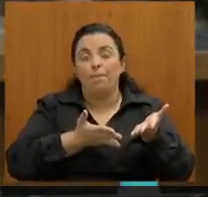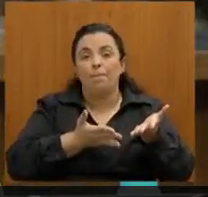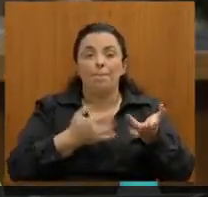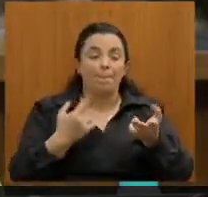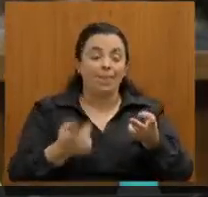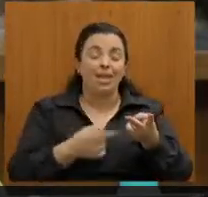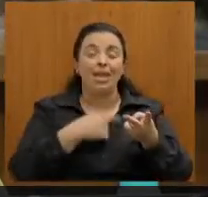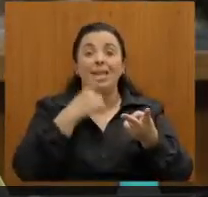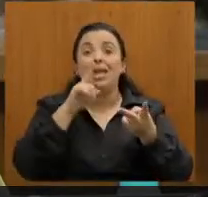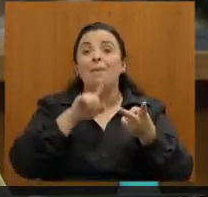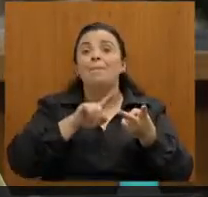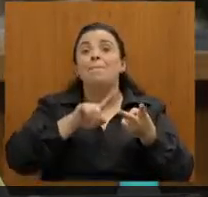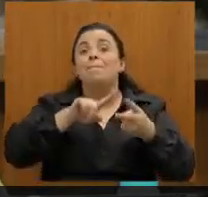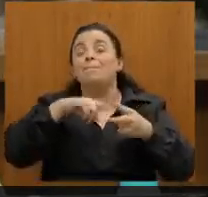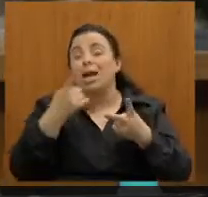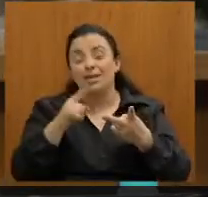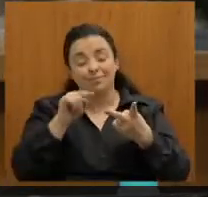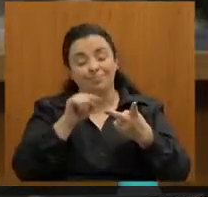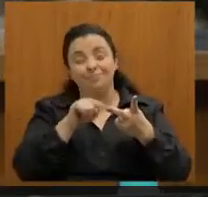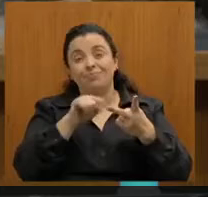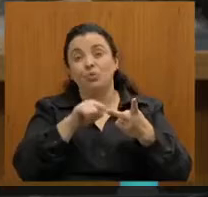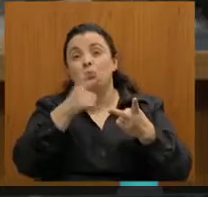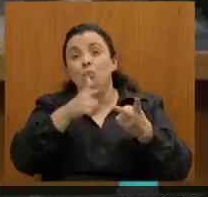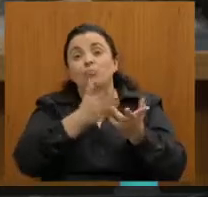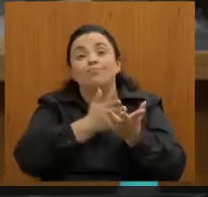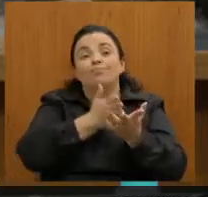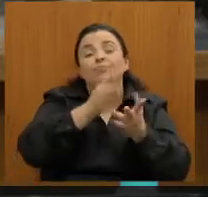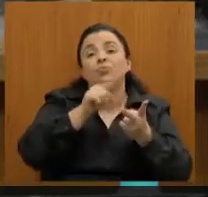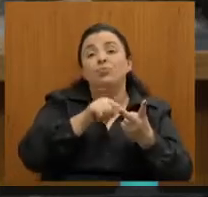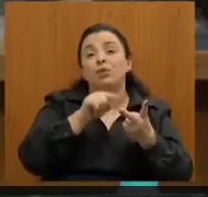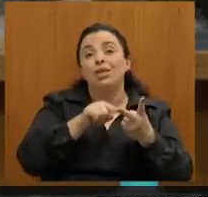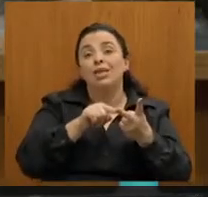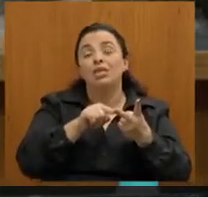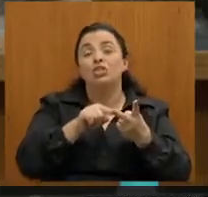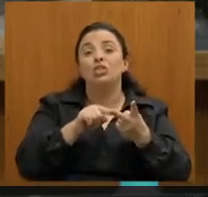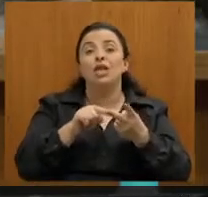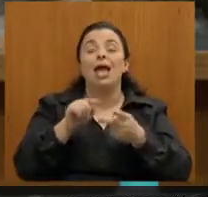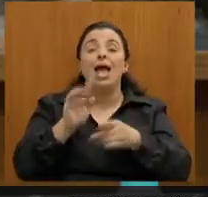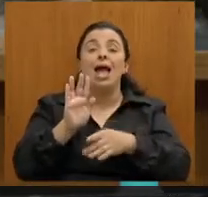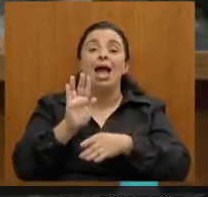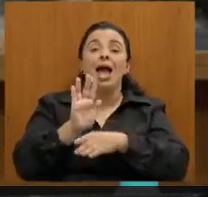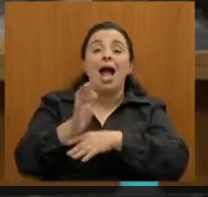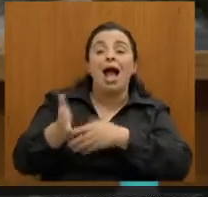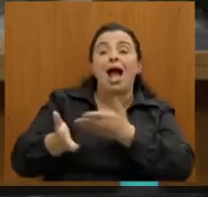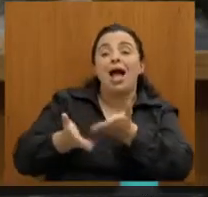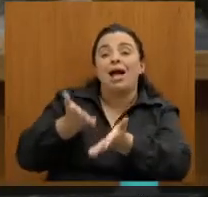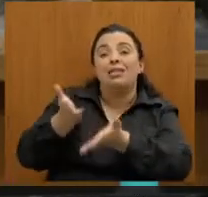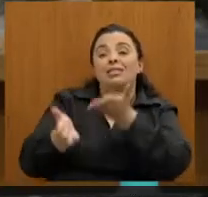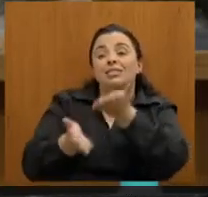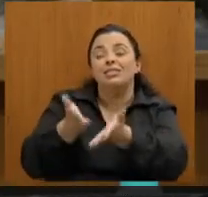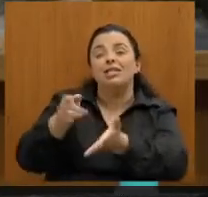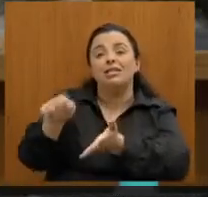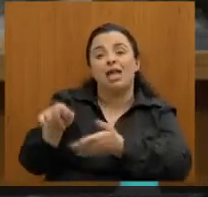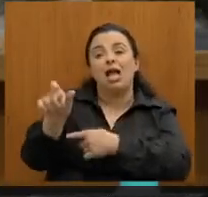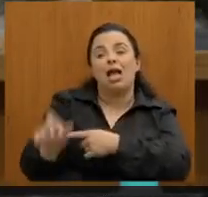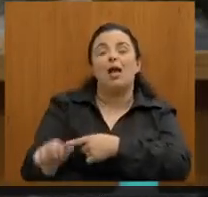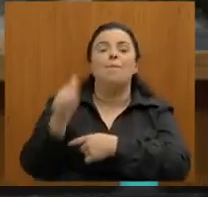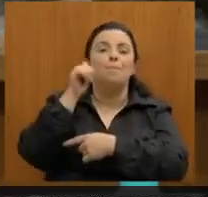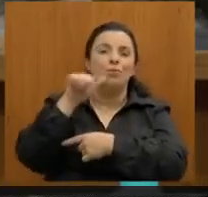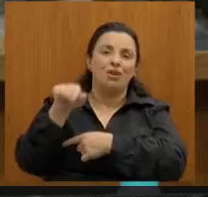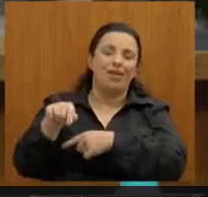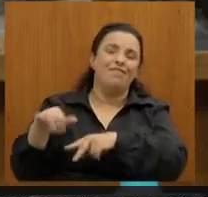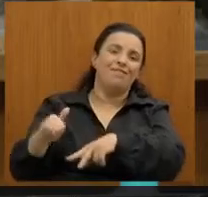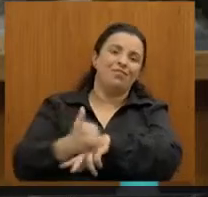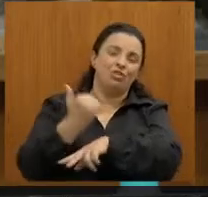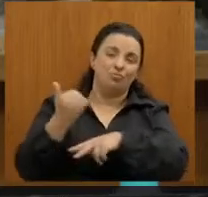é mas ela traz também com vier de artes tende a essa mulher então quando nós falamos